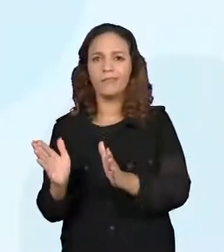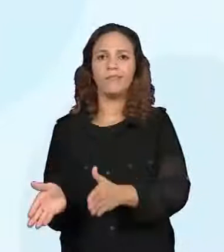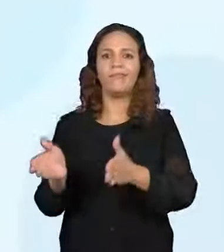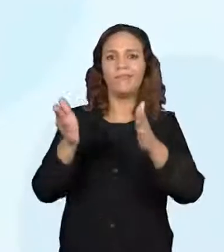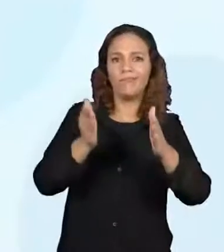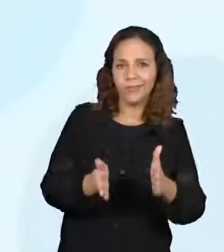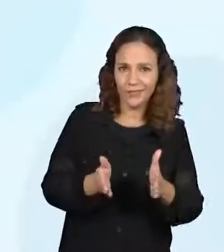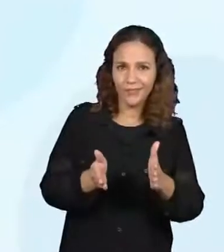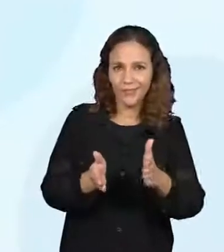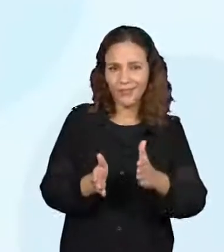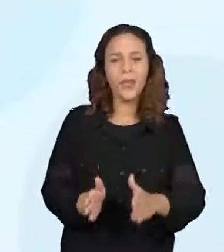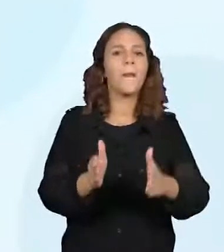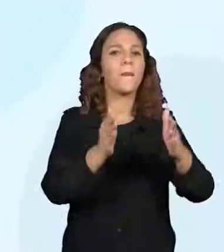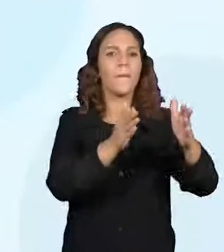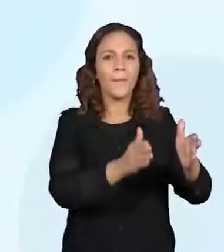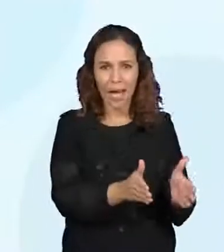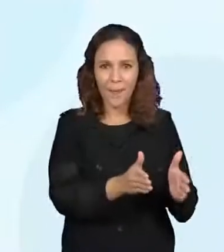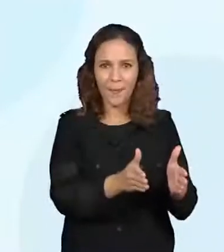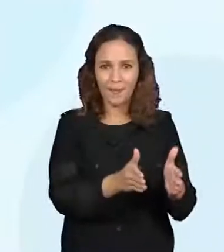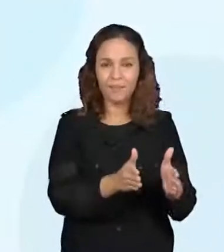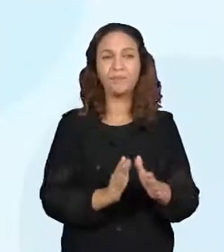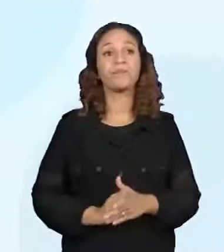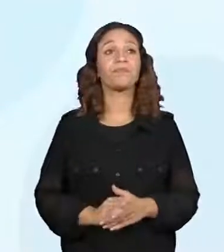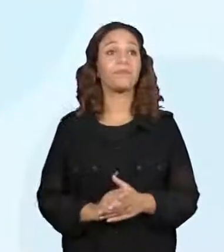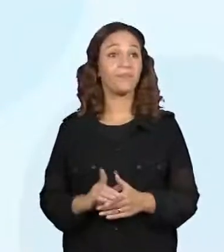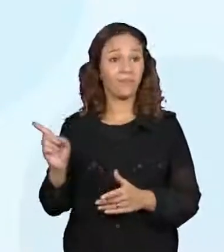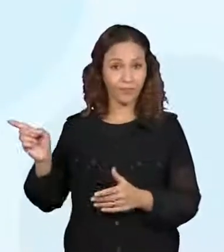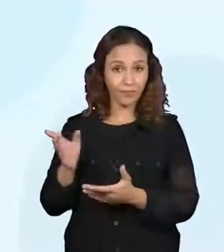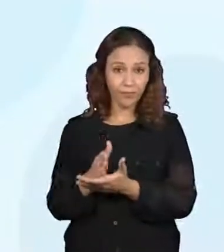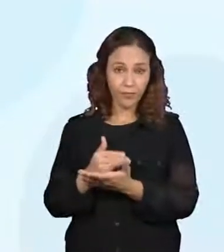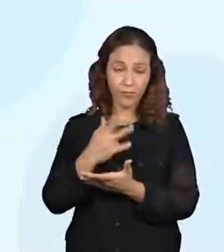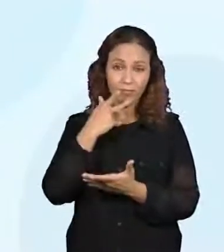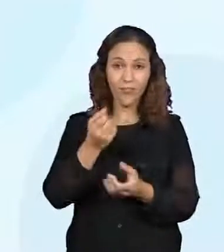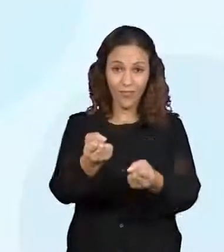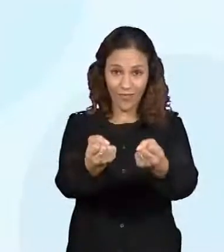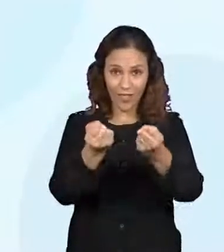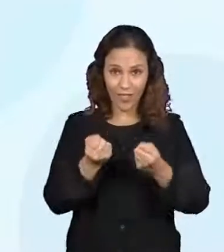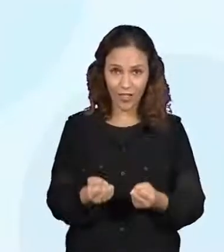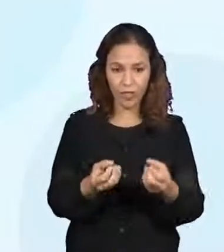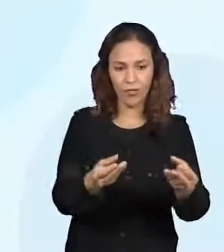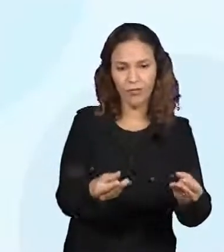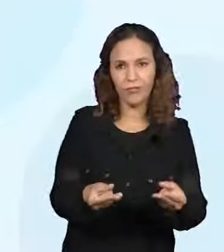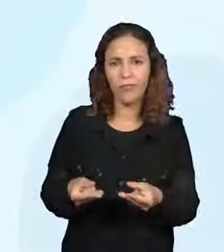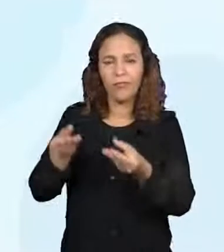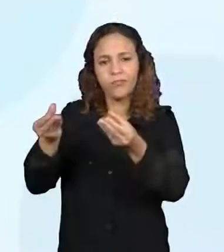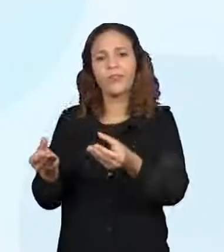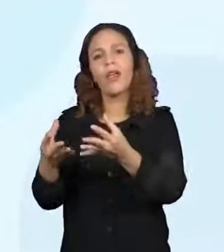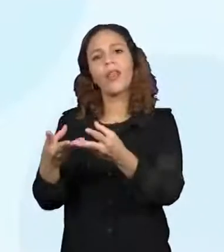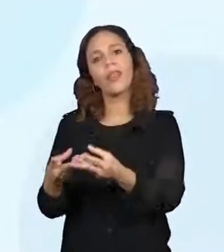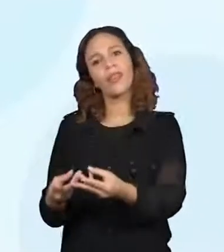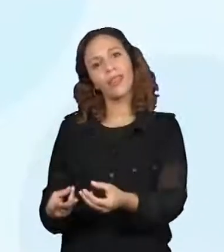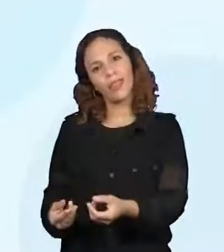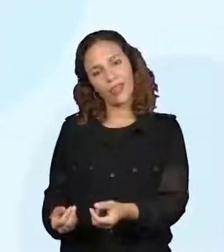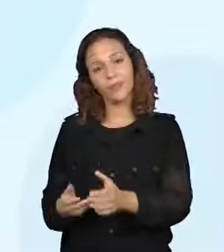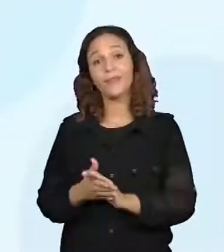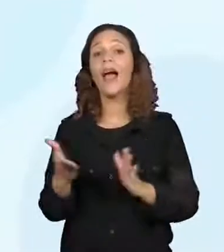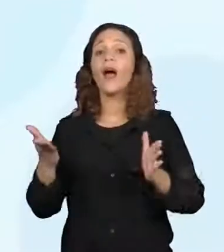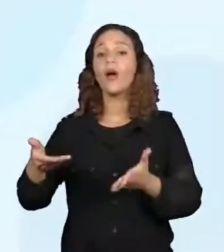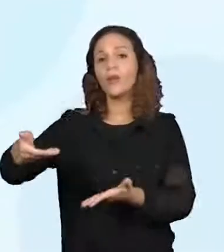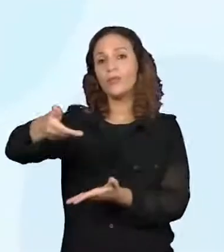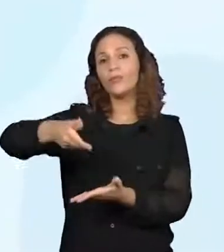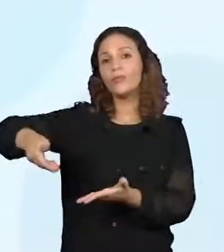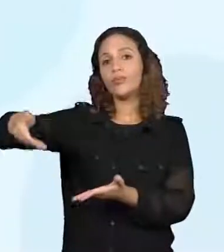retirado do forno e está falando para você deixar ele amornar. Agora, vamos para a cobertura. Coloque todos